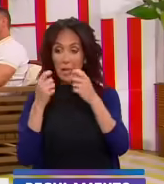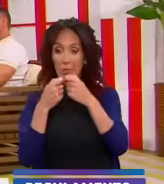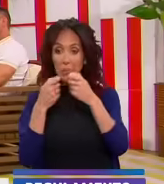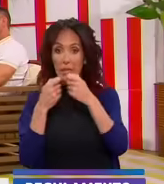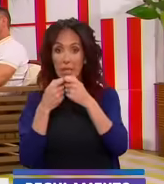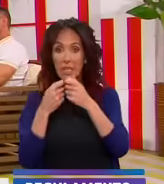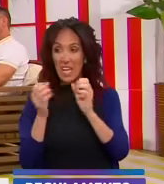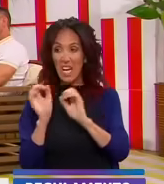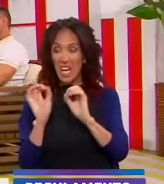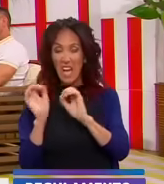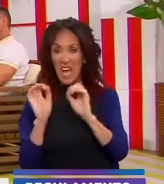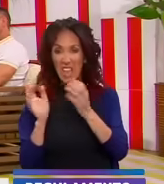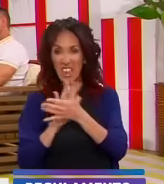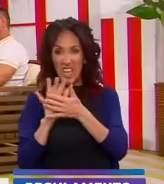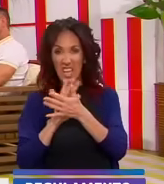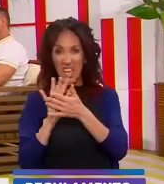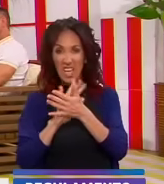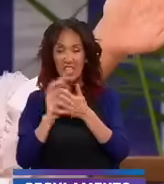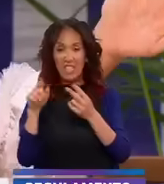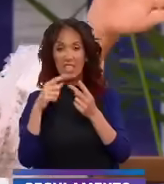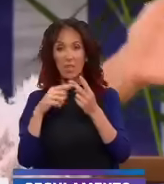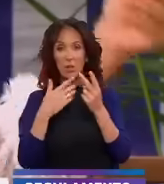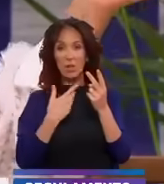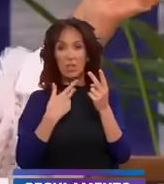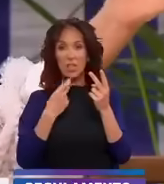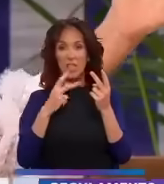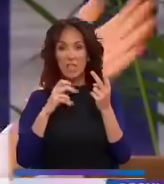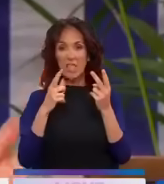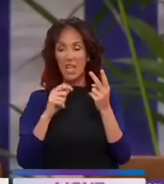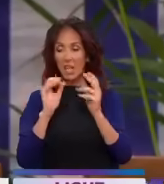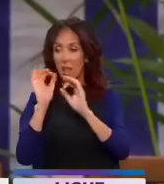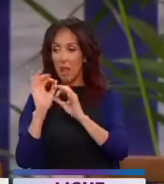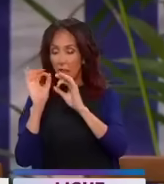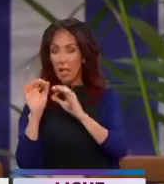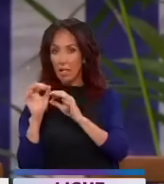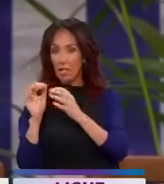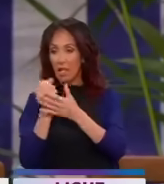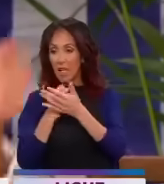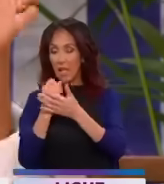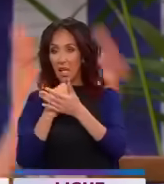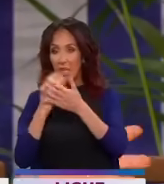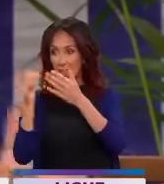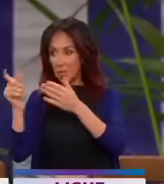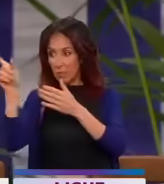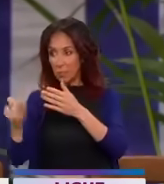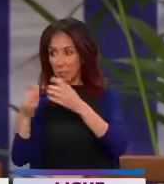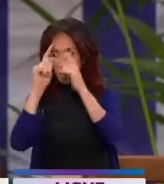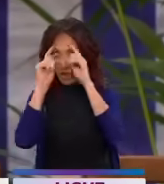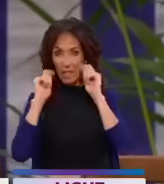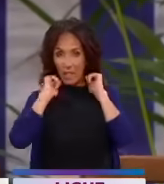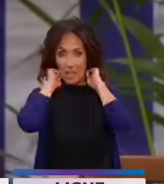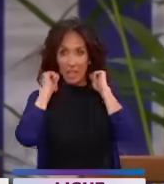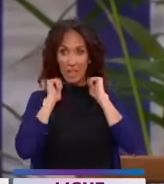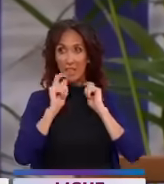empatia, nem ela nem a outra Daniela, como é que se chama, a Santos, tiveram qualquer empatia por esta rapariga que está ali